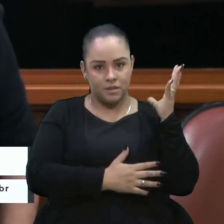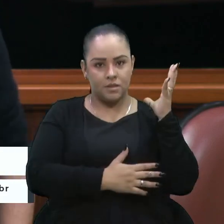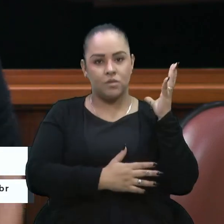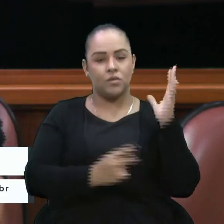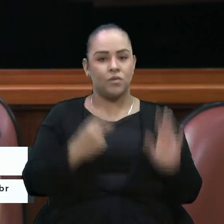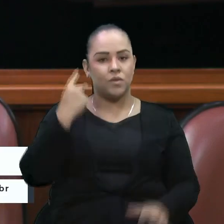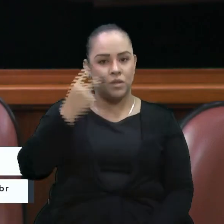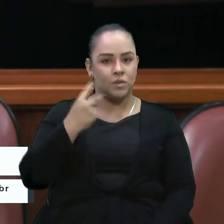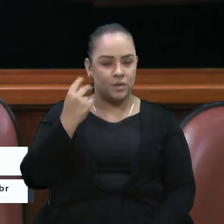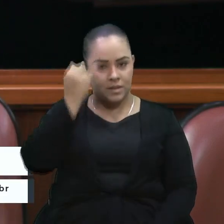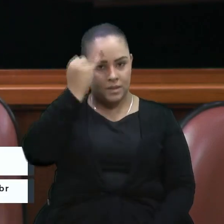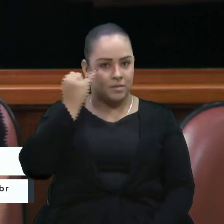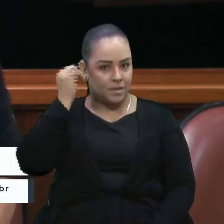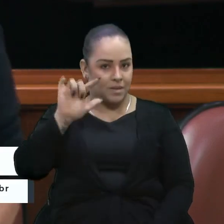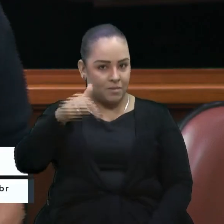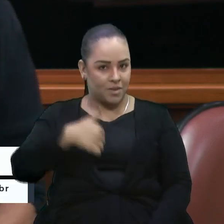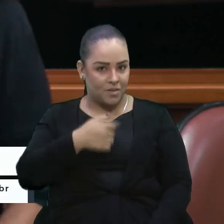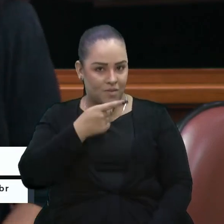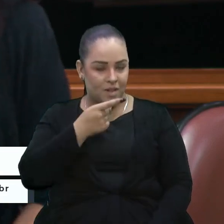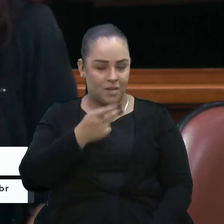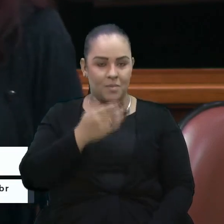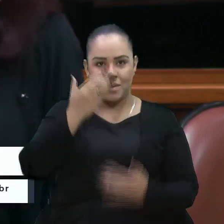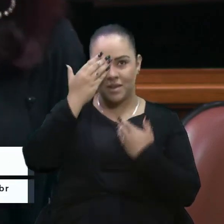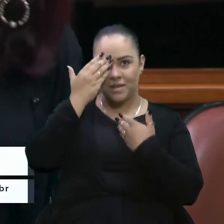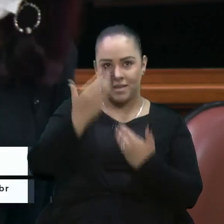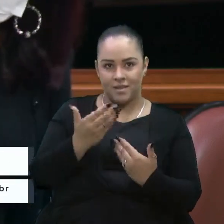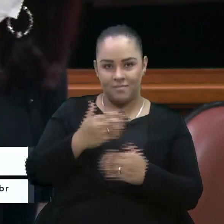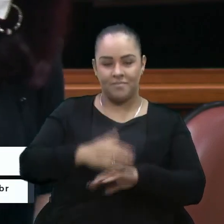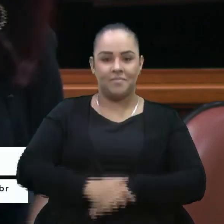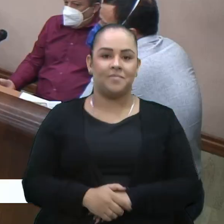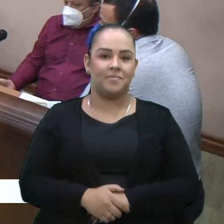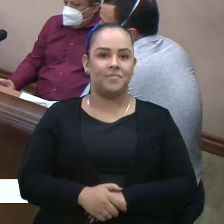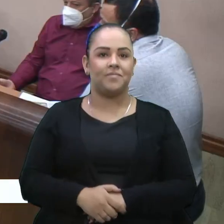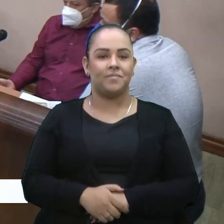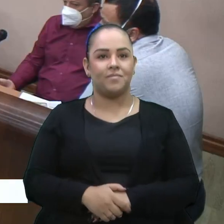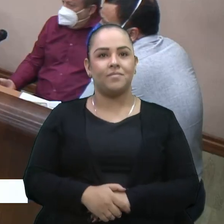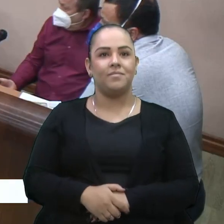D'Ambrós. Então, depois eu coloco. Muito obrigada. Obrigada, vereadora Rose.